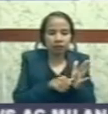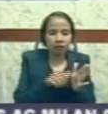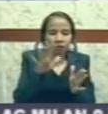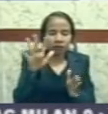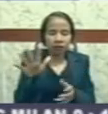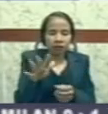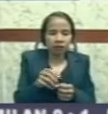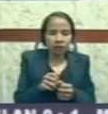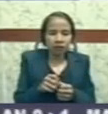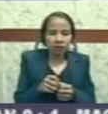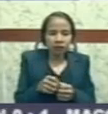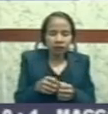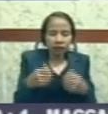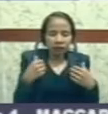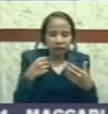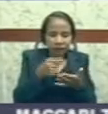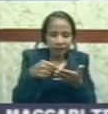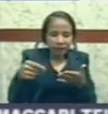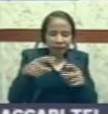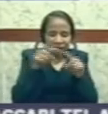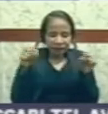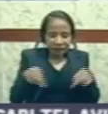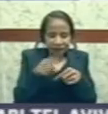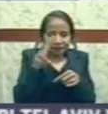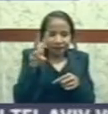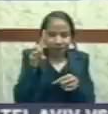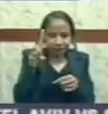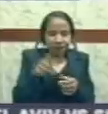Beque, ia, moço, aditamento tabela, ida, aditamento,